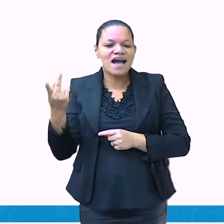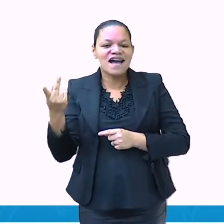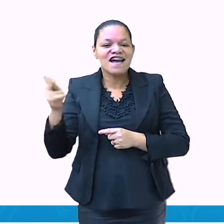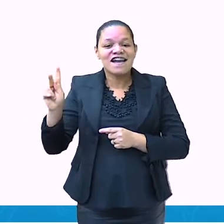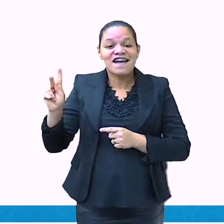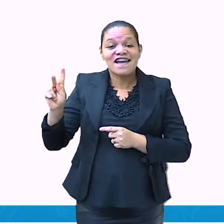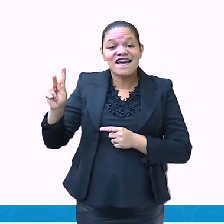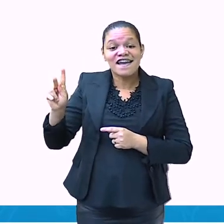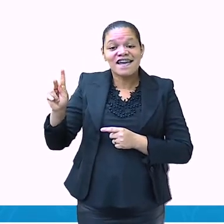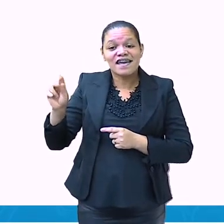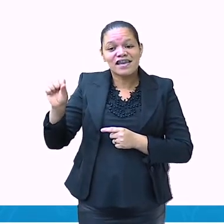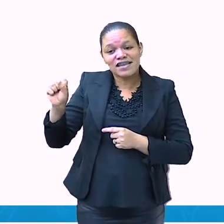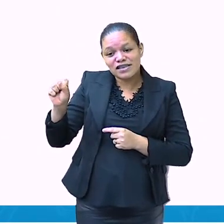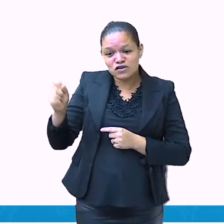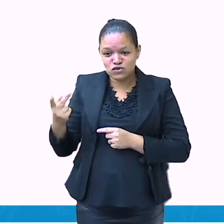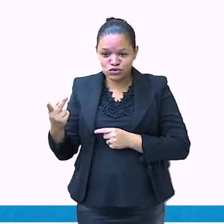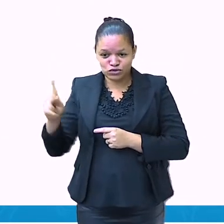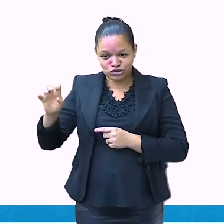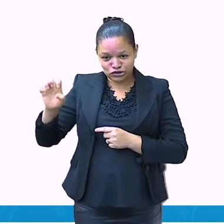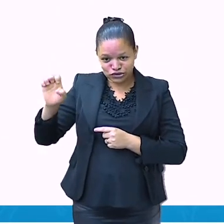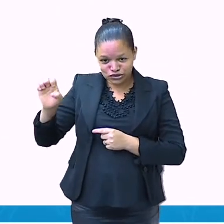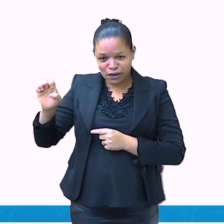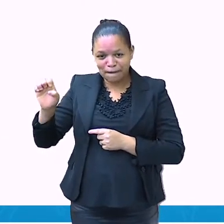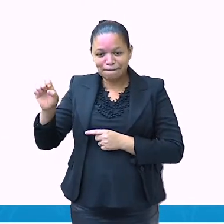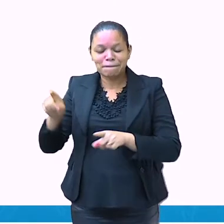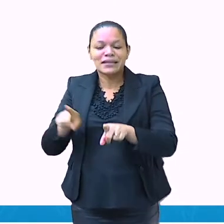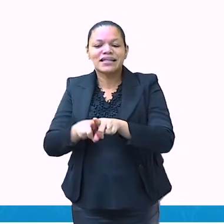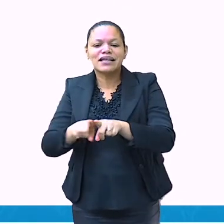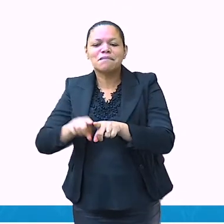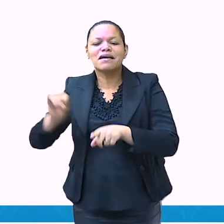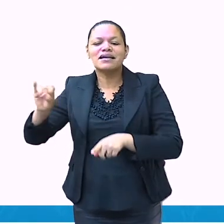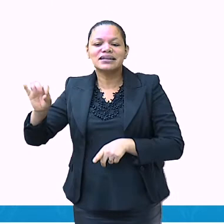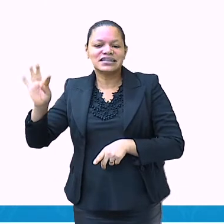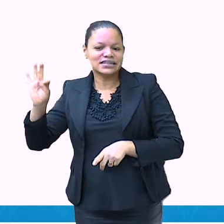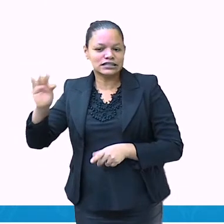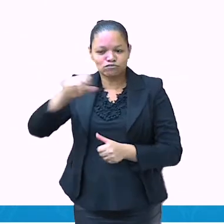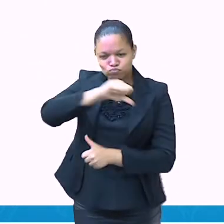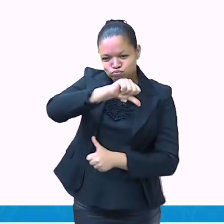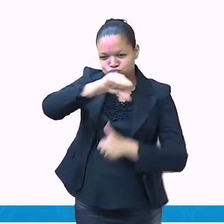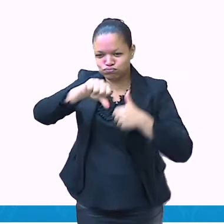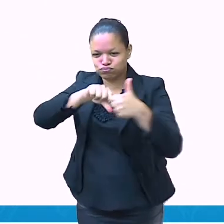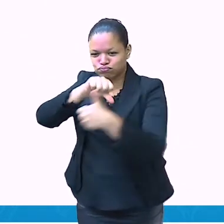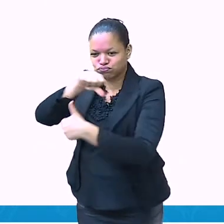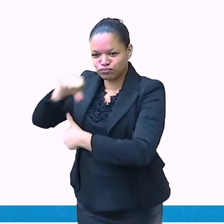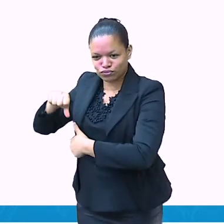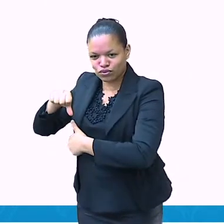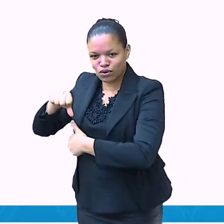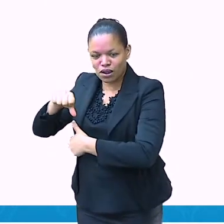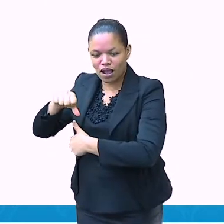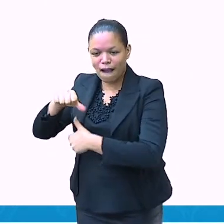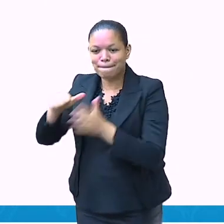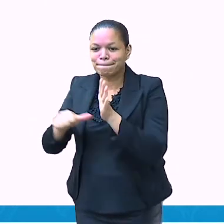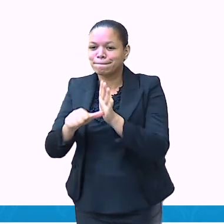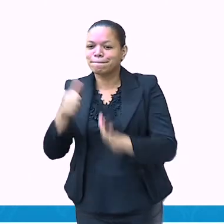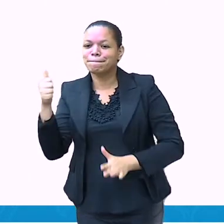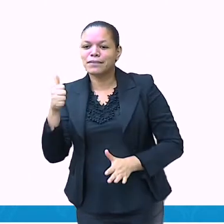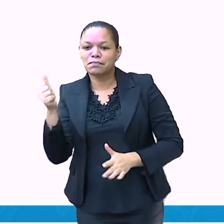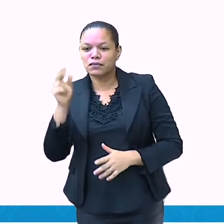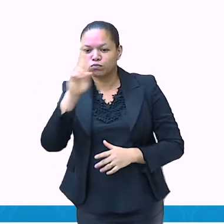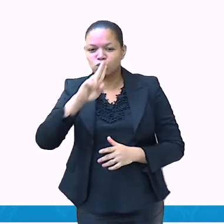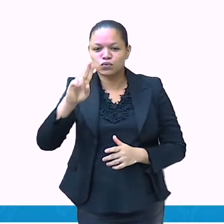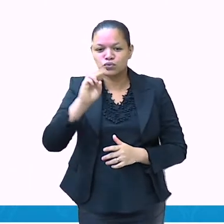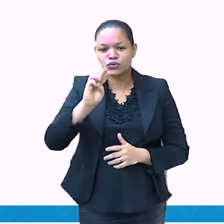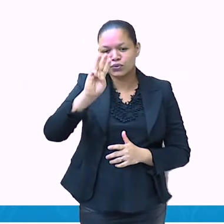simplesmente inverteremos o pronome pessoal. Então, was I, was he,